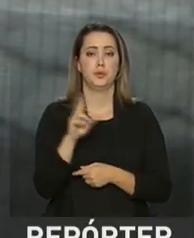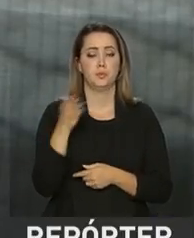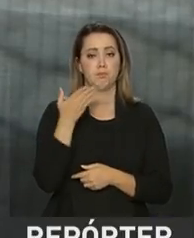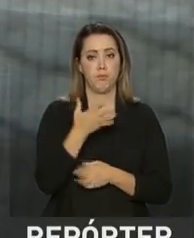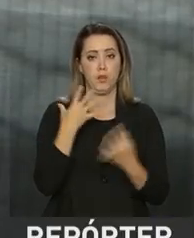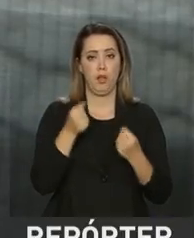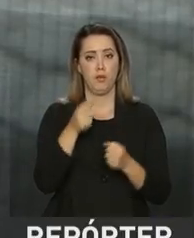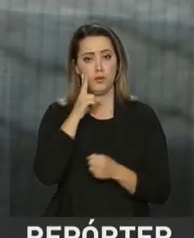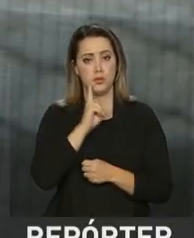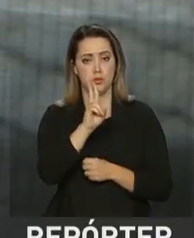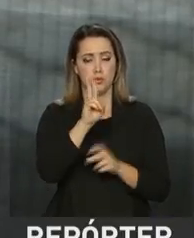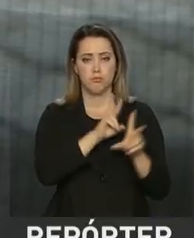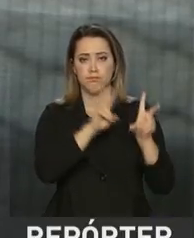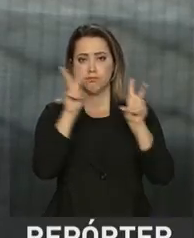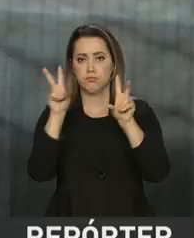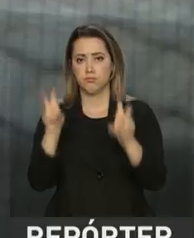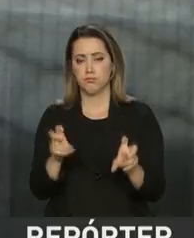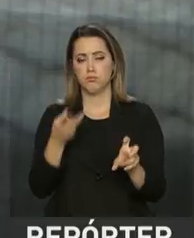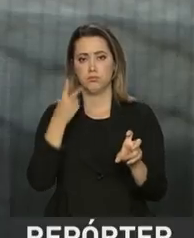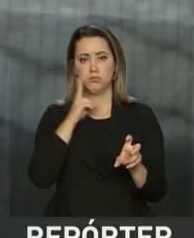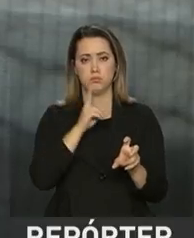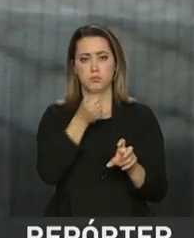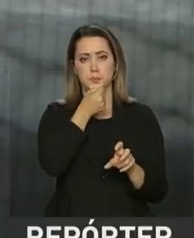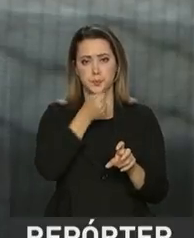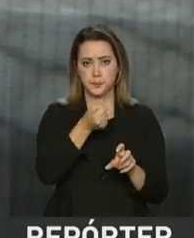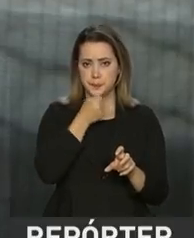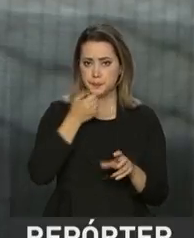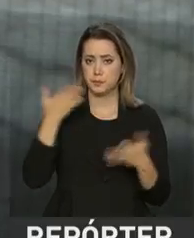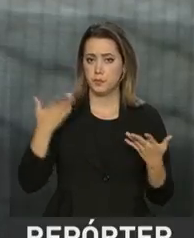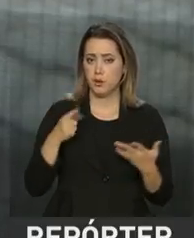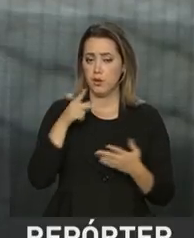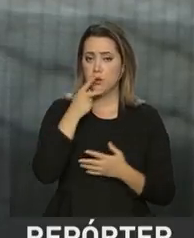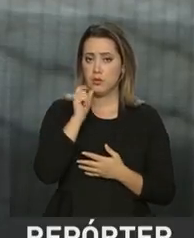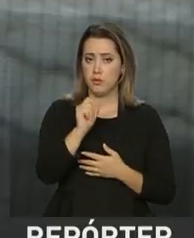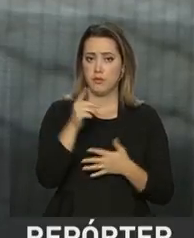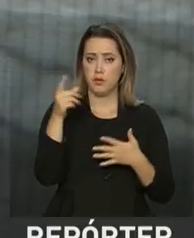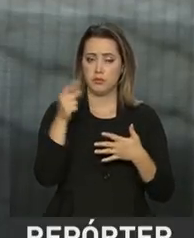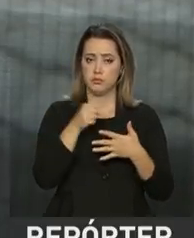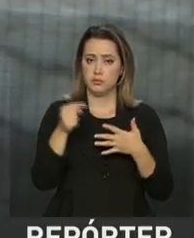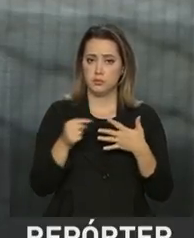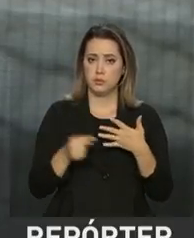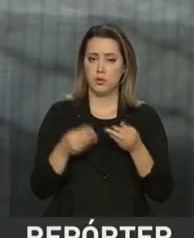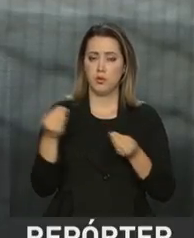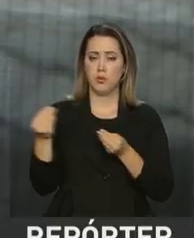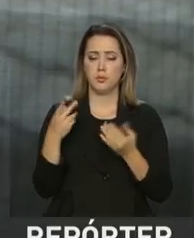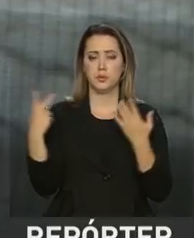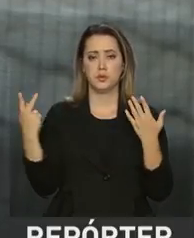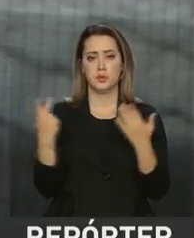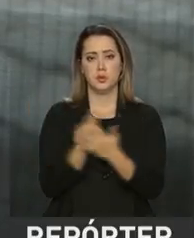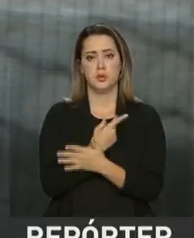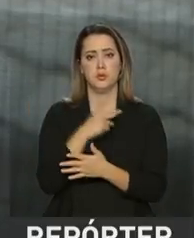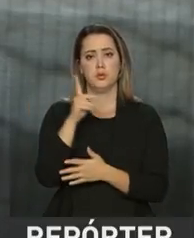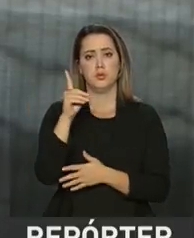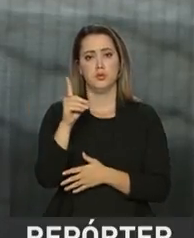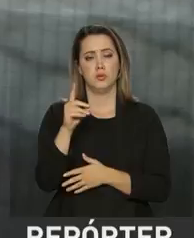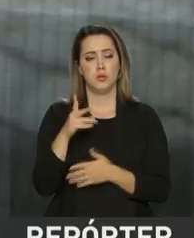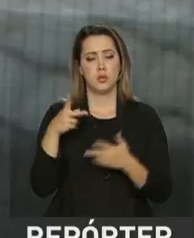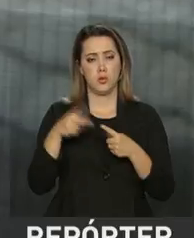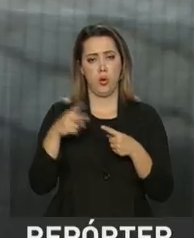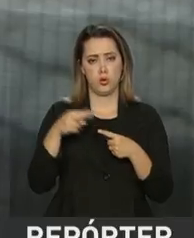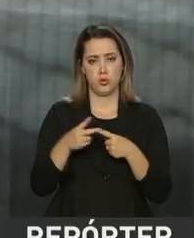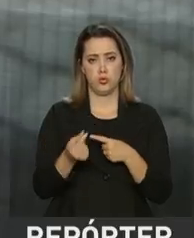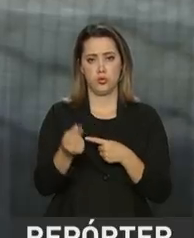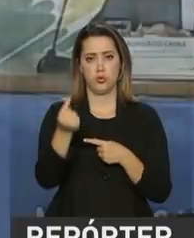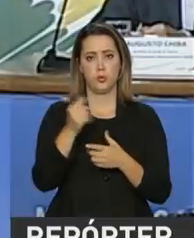trecho da entrevista do ministro do planejamento de oliveira onde ele detalha como vai ocorrer este contingenciamento